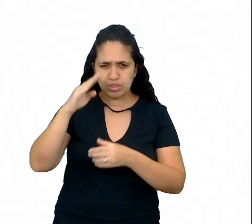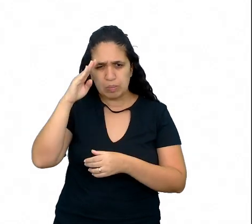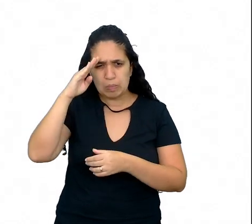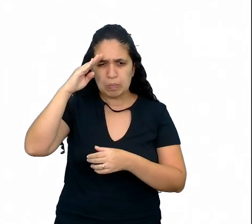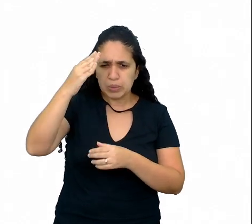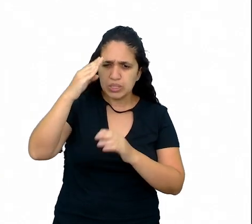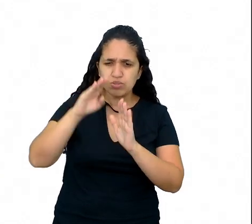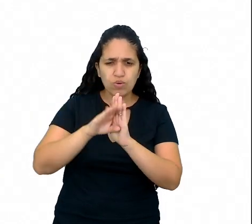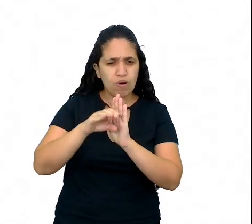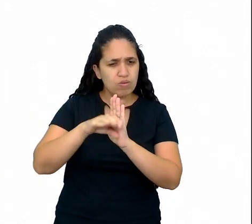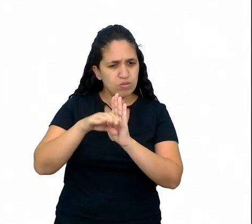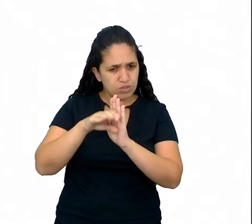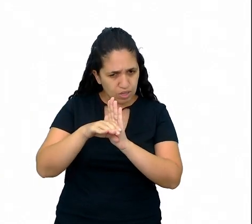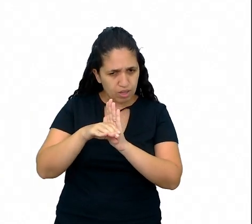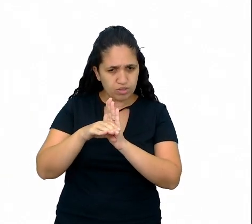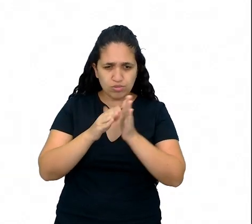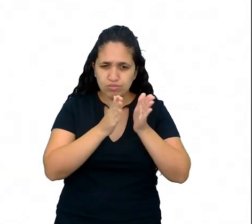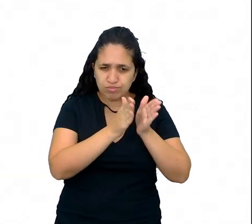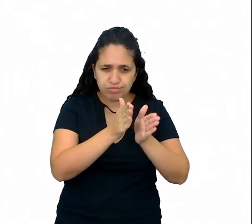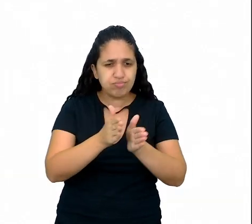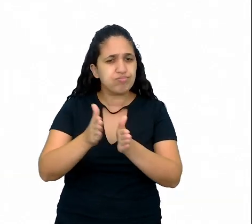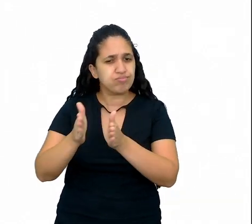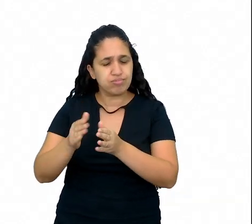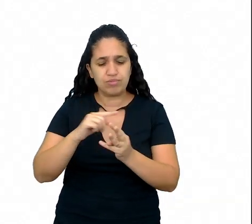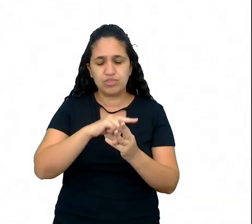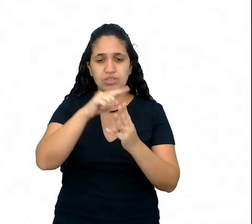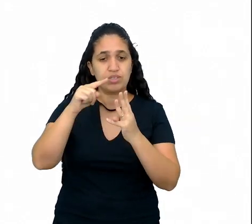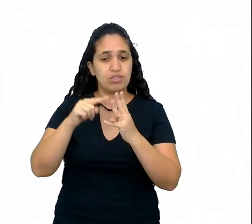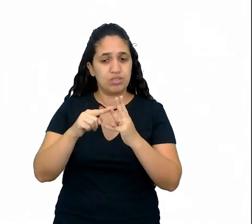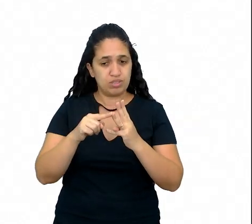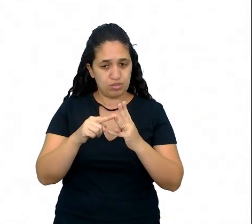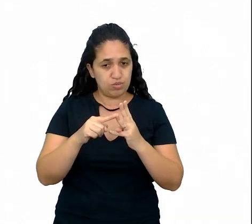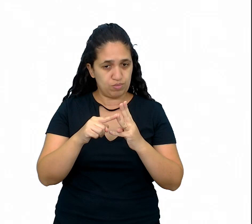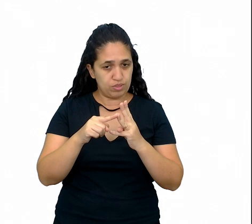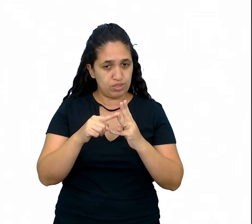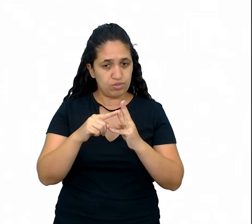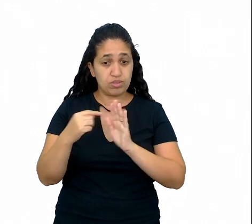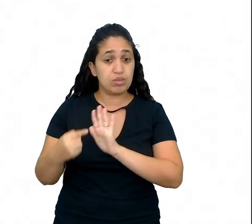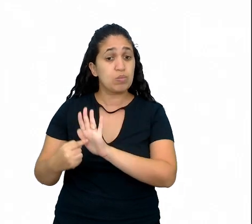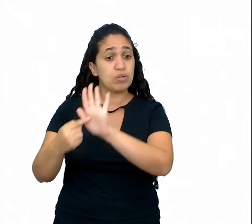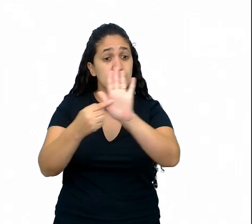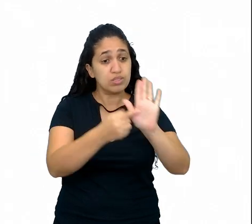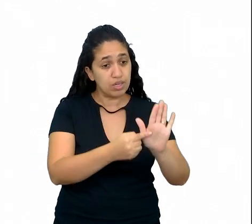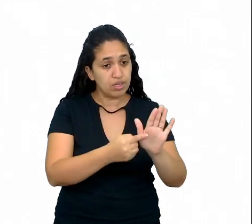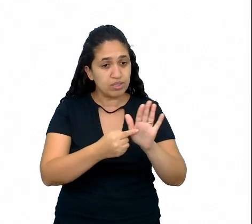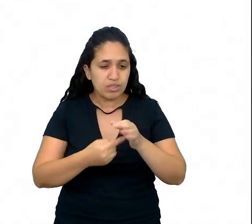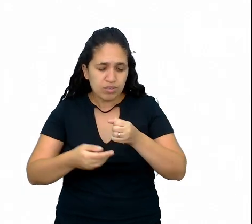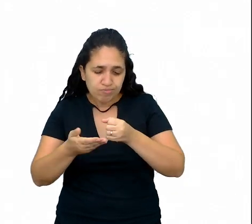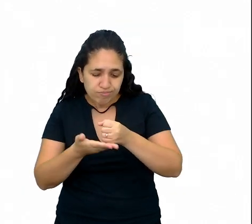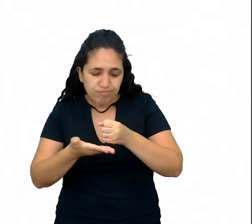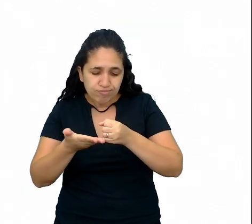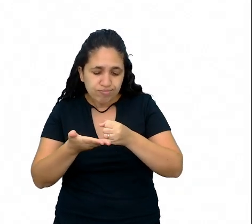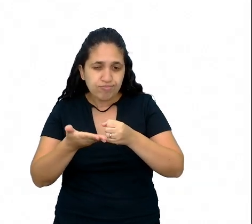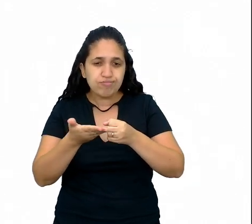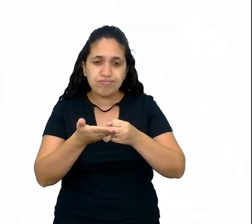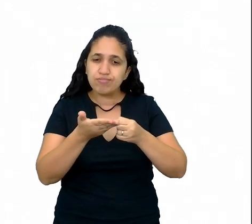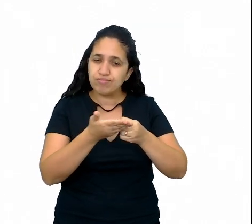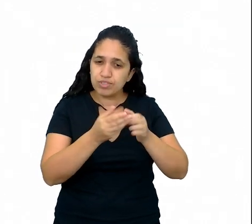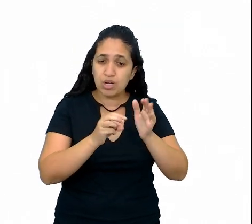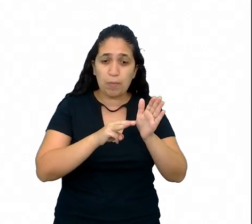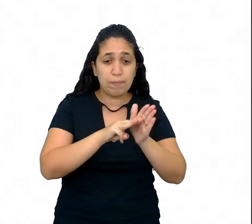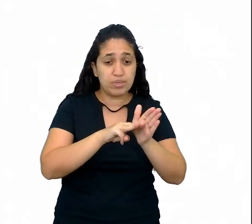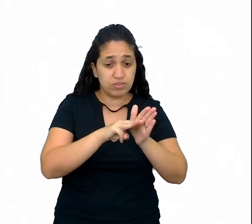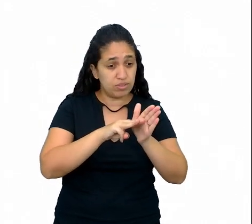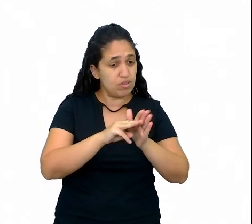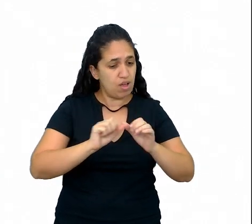conceitos estudados na formação de etapa, e o terceiro momento é uma apresentação das etapas iniciais da metodologia